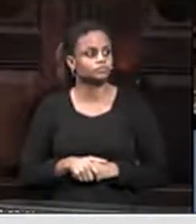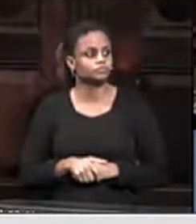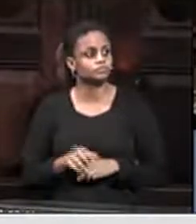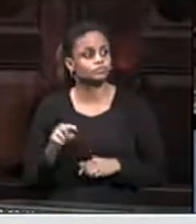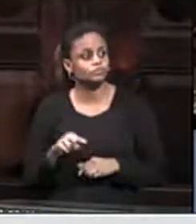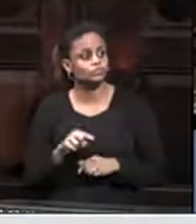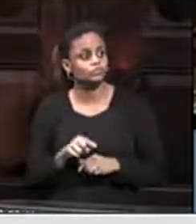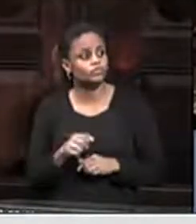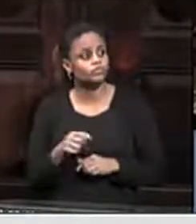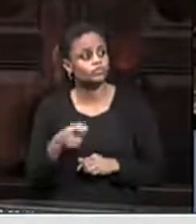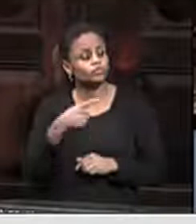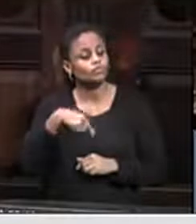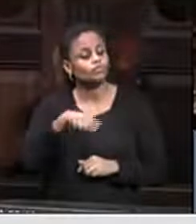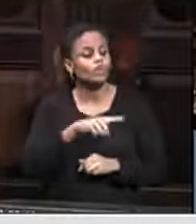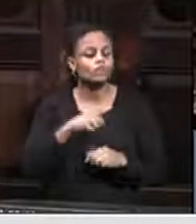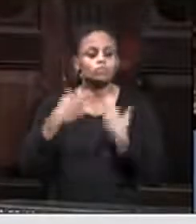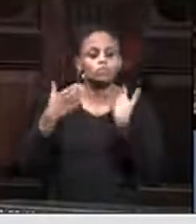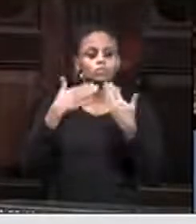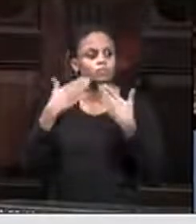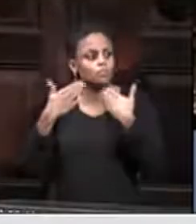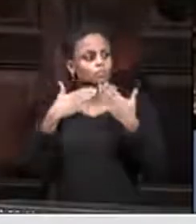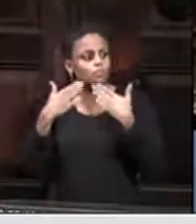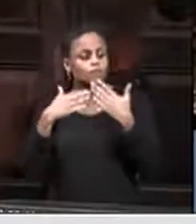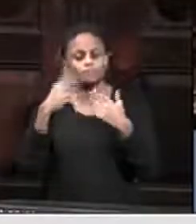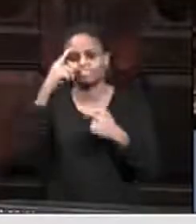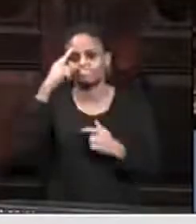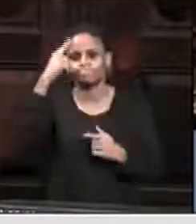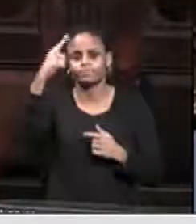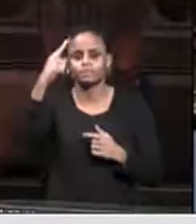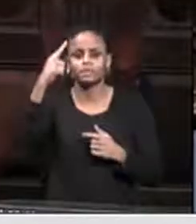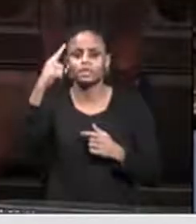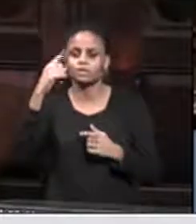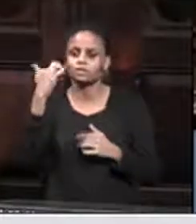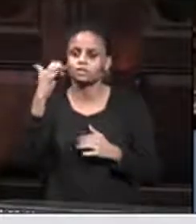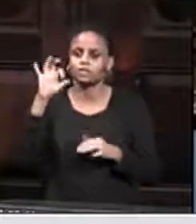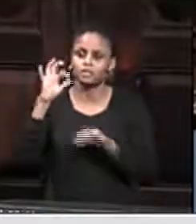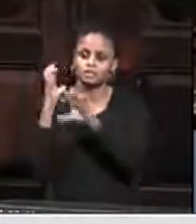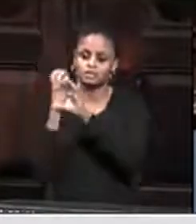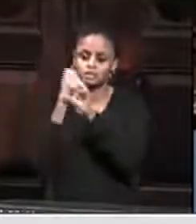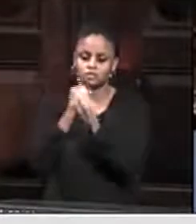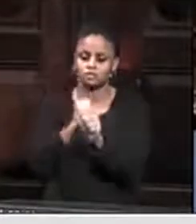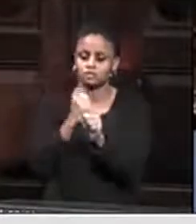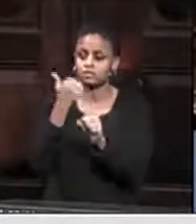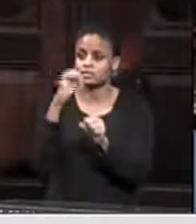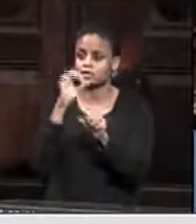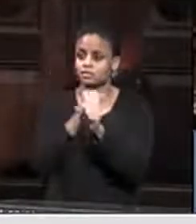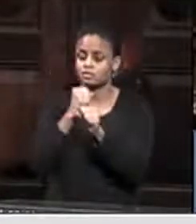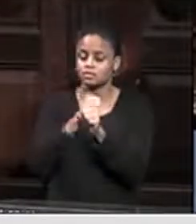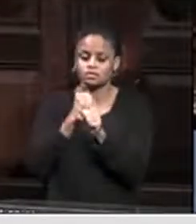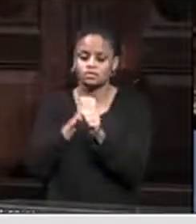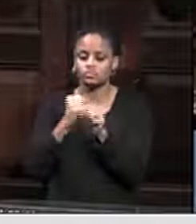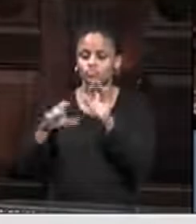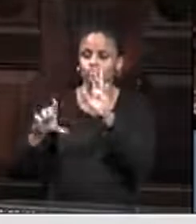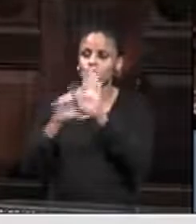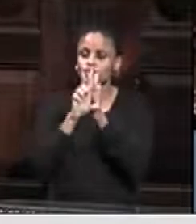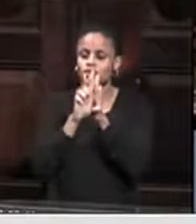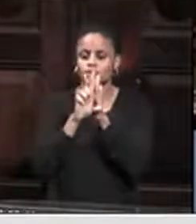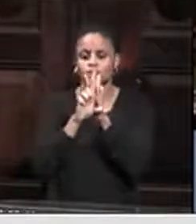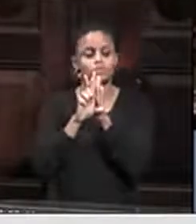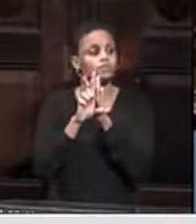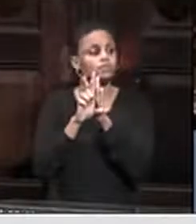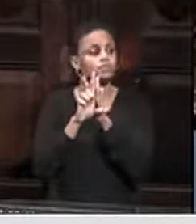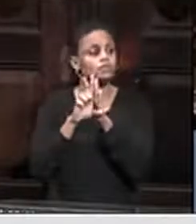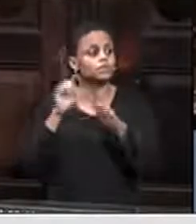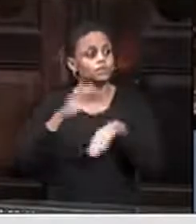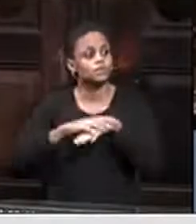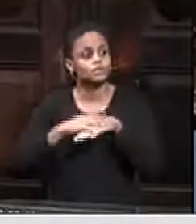colocaremos em evidência os 10 anos da lei federal que instituiu